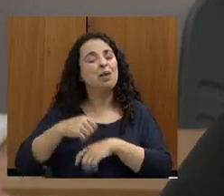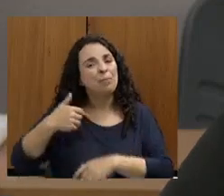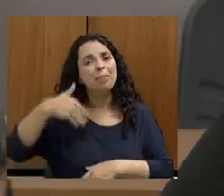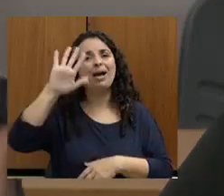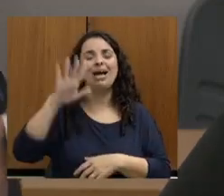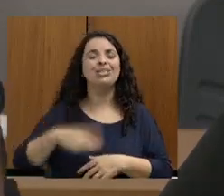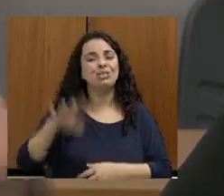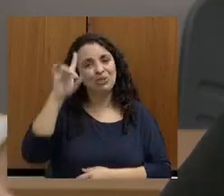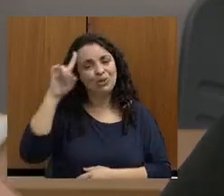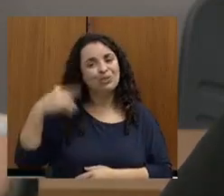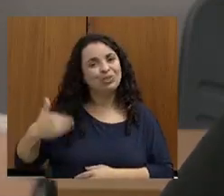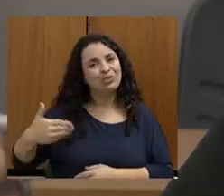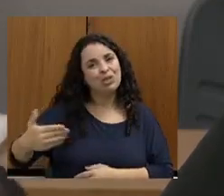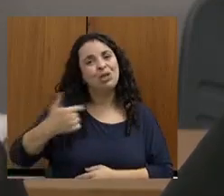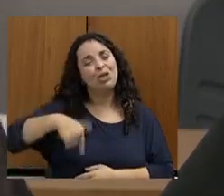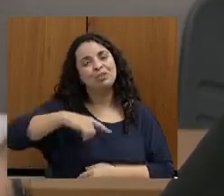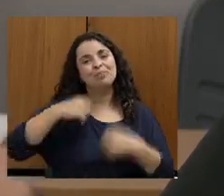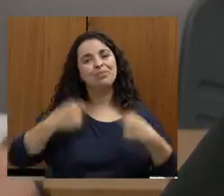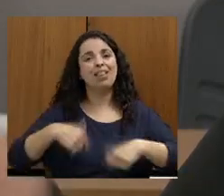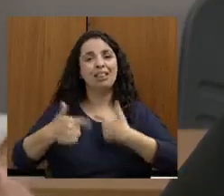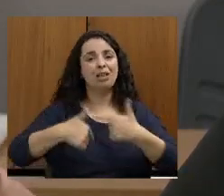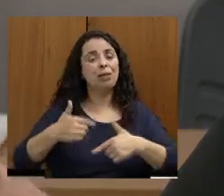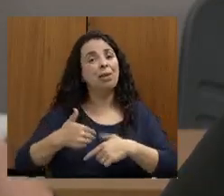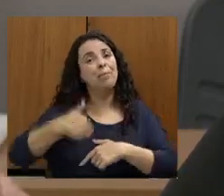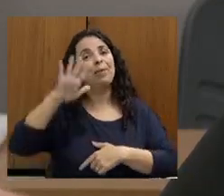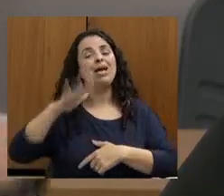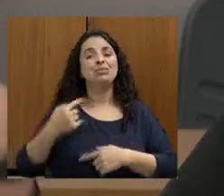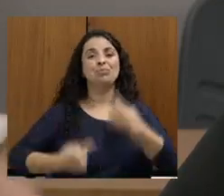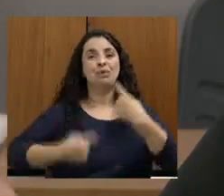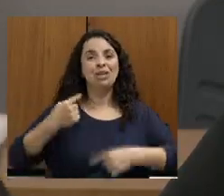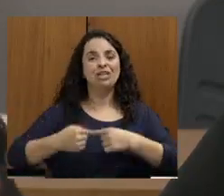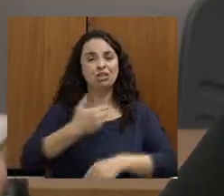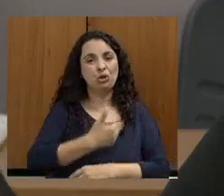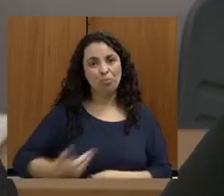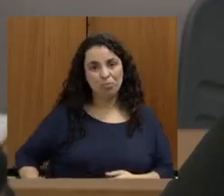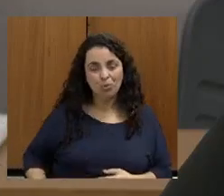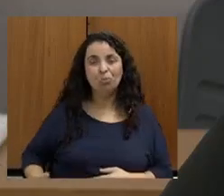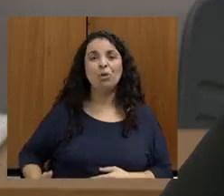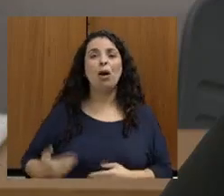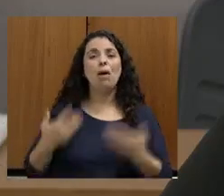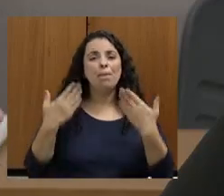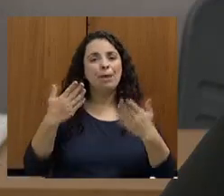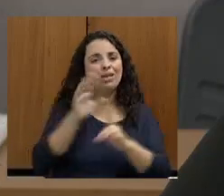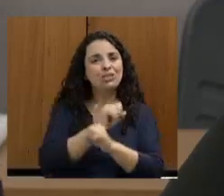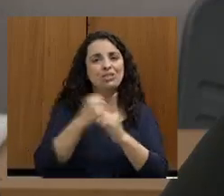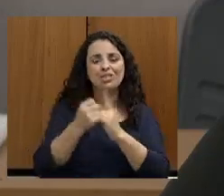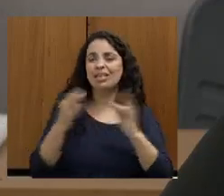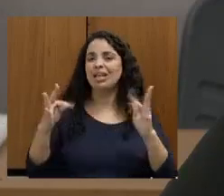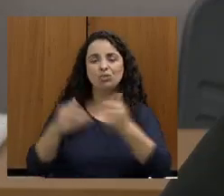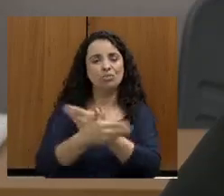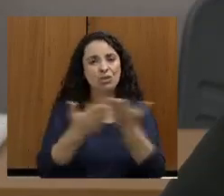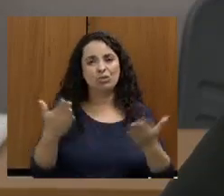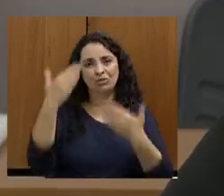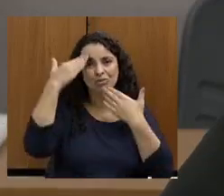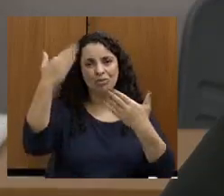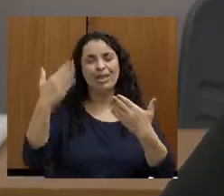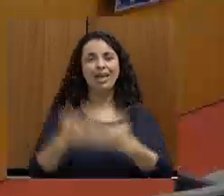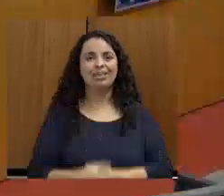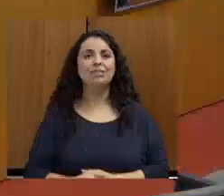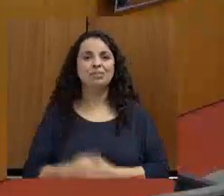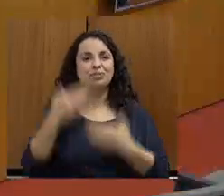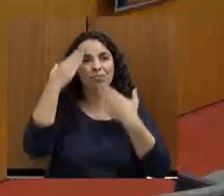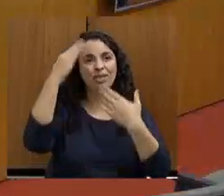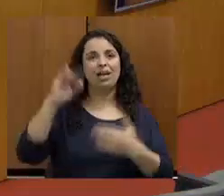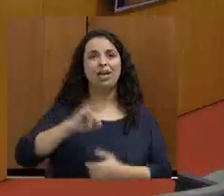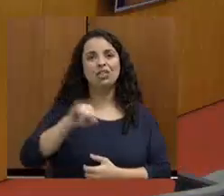mais. Diariamente, nós temos que trabalhar muita política pública para a sociedade, para todo mundo. Obrigada, gente. Obrigado, Joana,